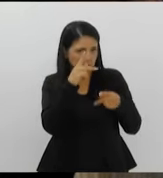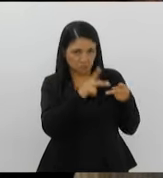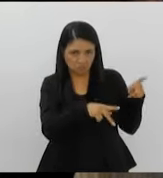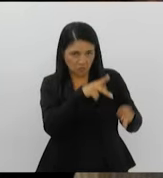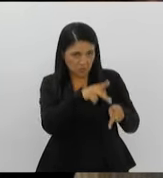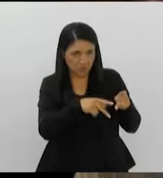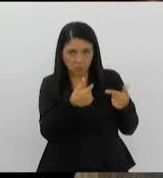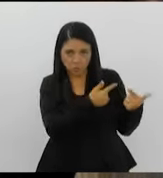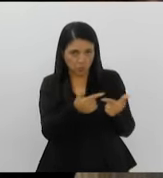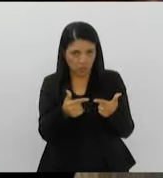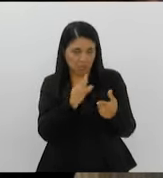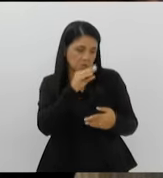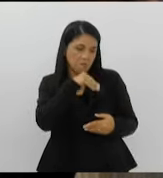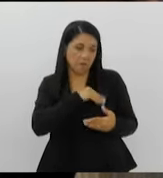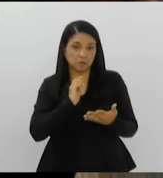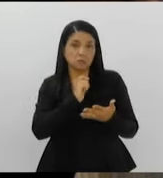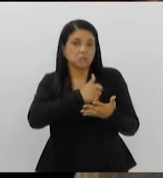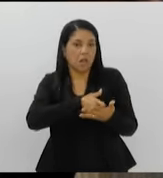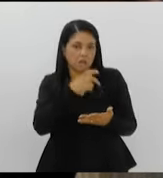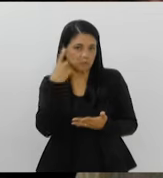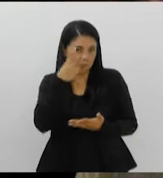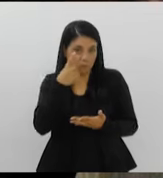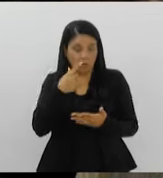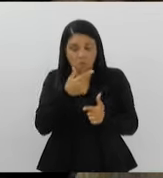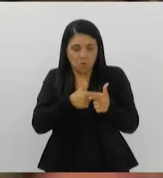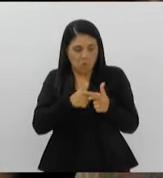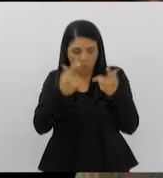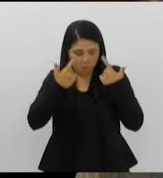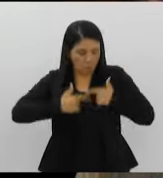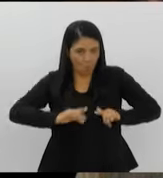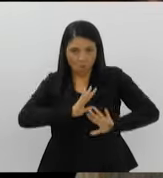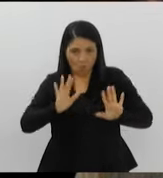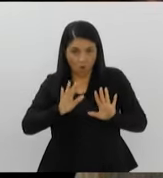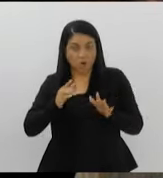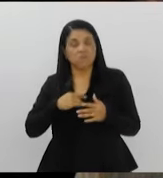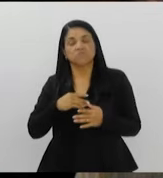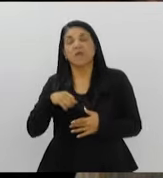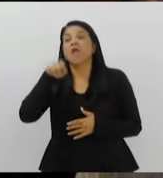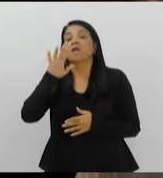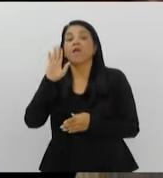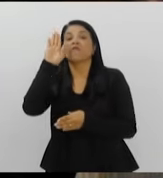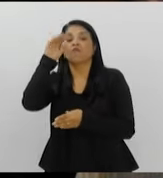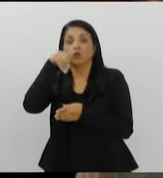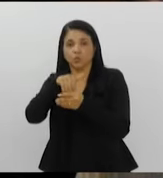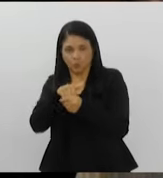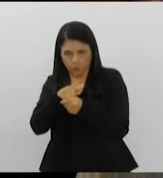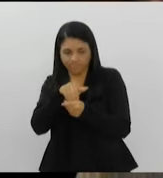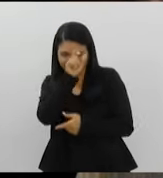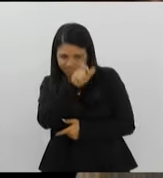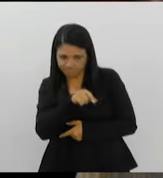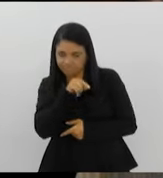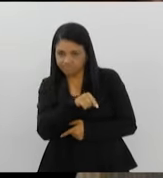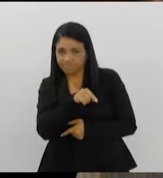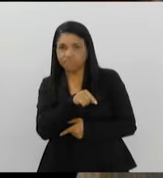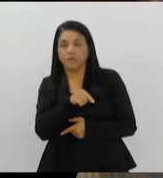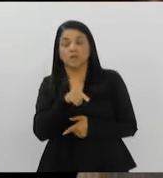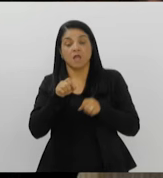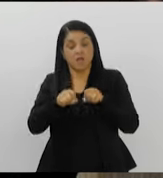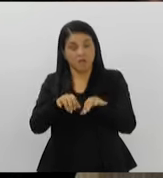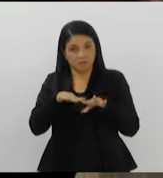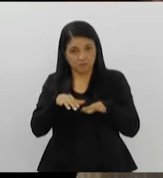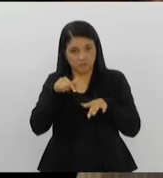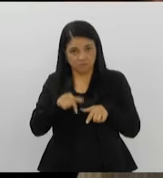seu salário. Mas isso não é problema meu, isso é problema dos incautos que votaram em Vossa Excelência. O fato é que esse parlamento